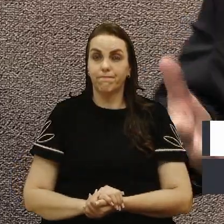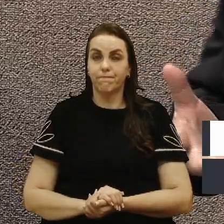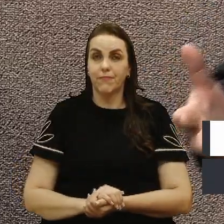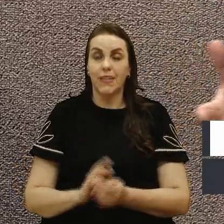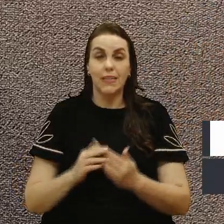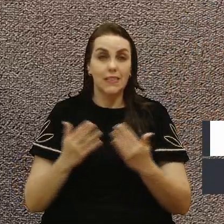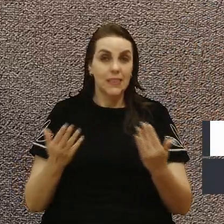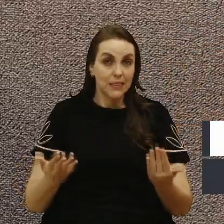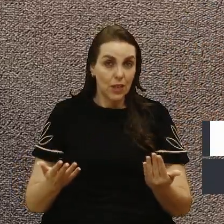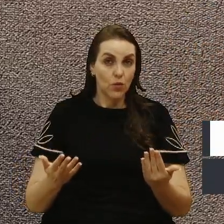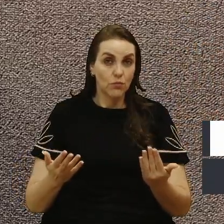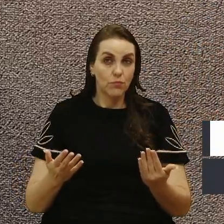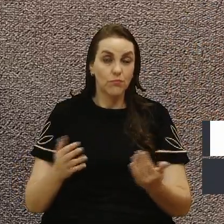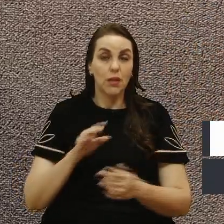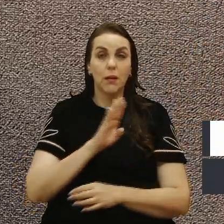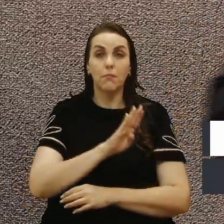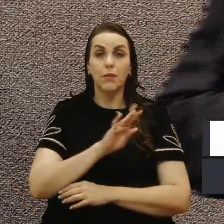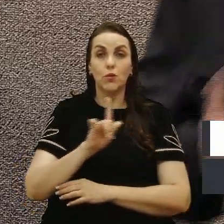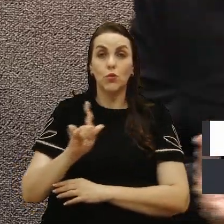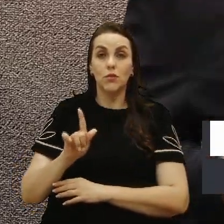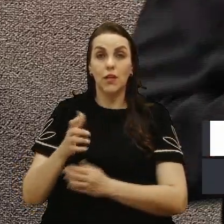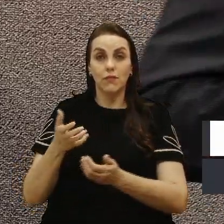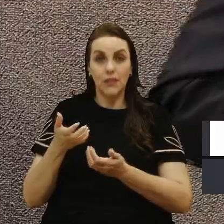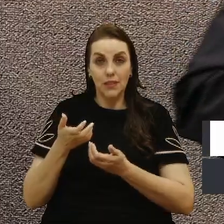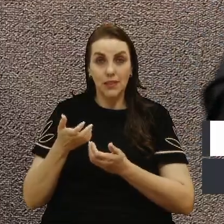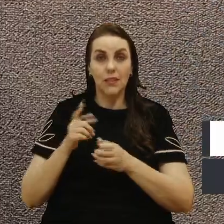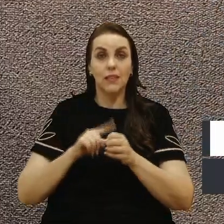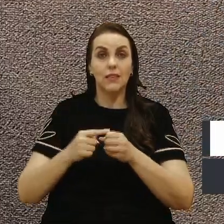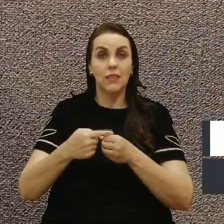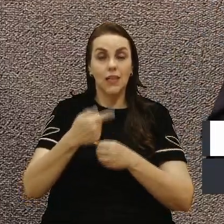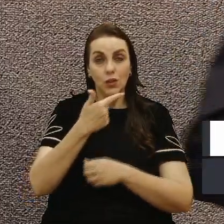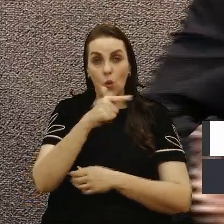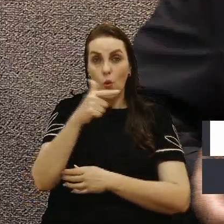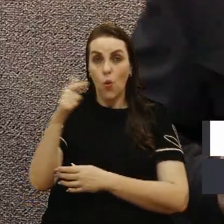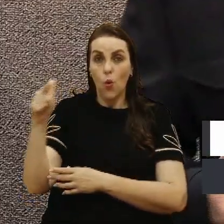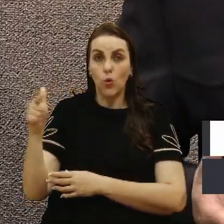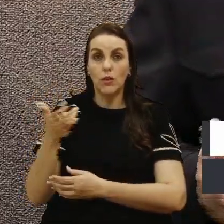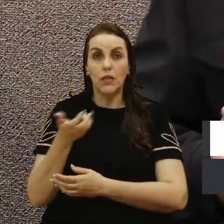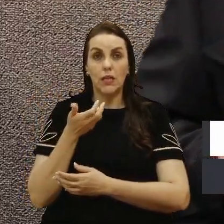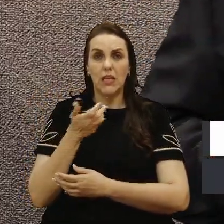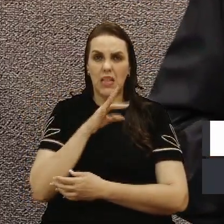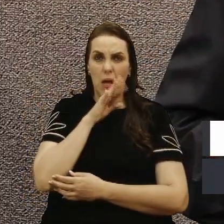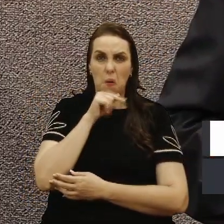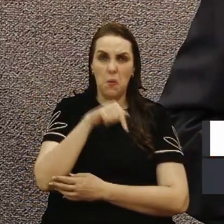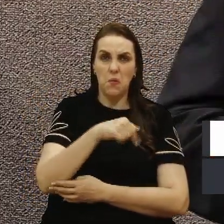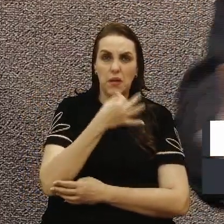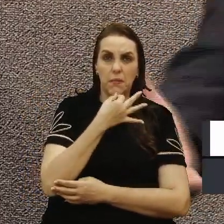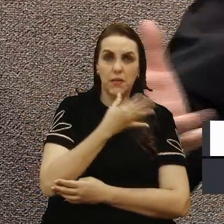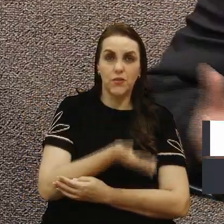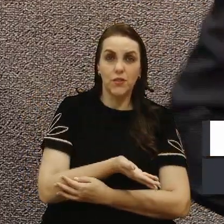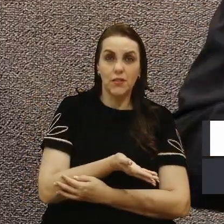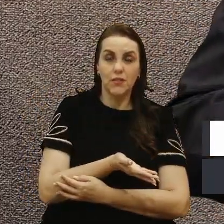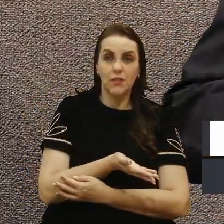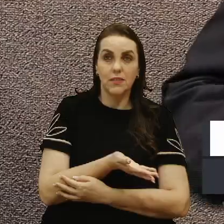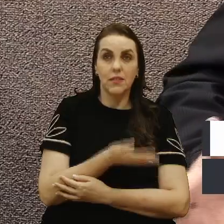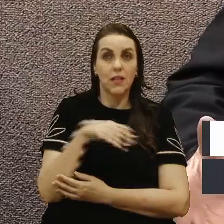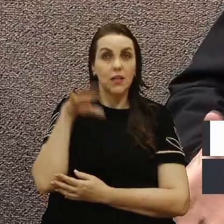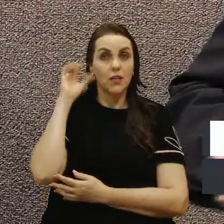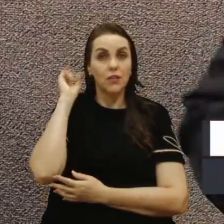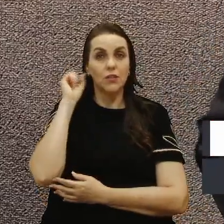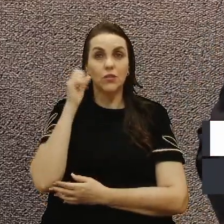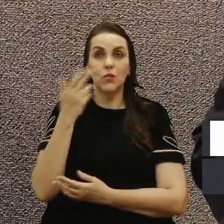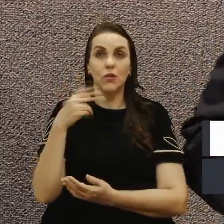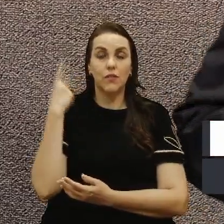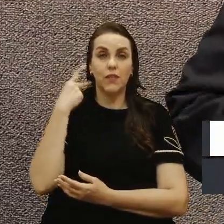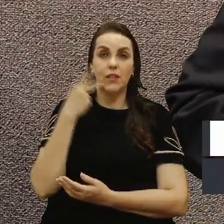Então, quando o Bento queria, quando outros municípios queriam, daí é ruim para Caxias. Aí a gente escuta vereador dizendo, mas